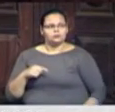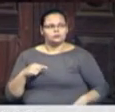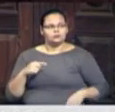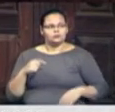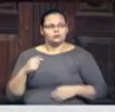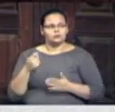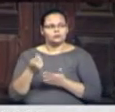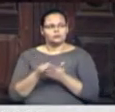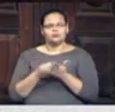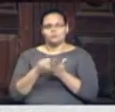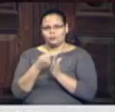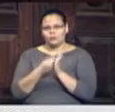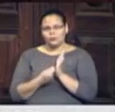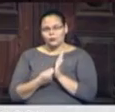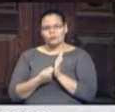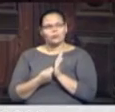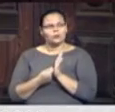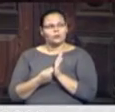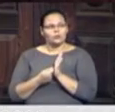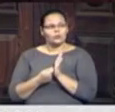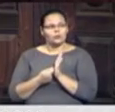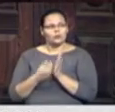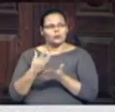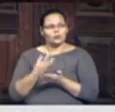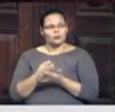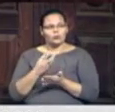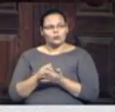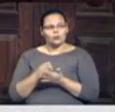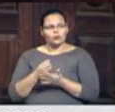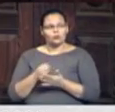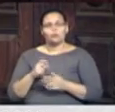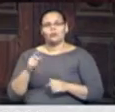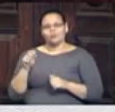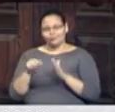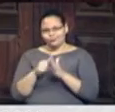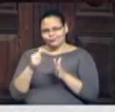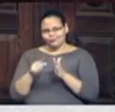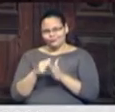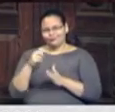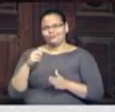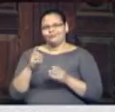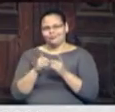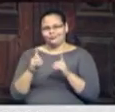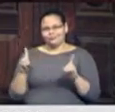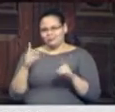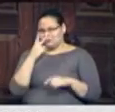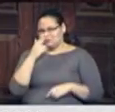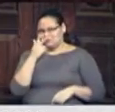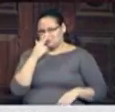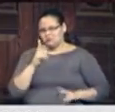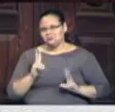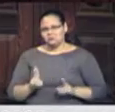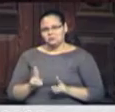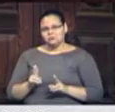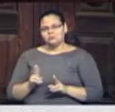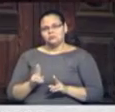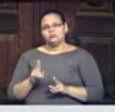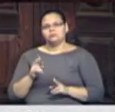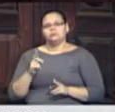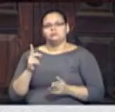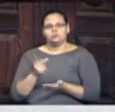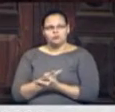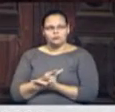aproveito este fato para registrar o primeiro divórcio que aconteceu